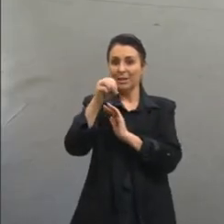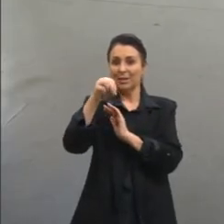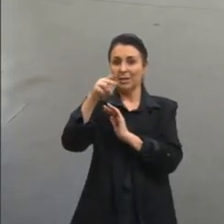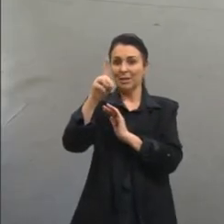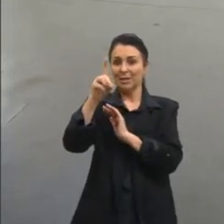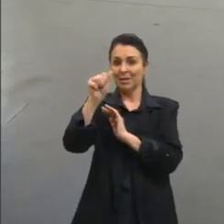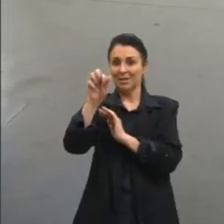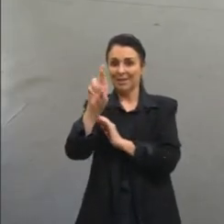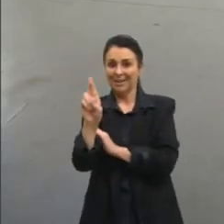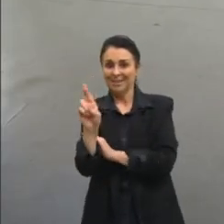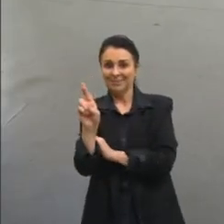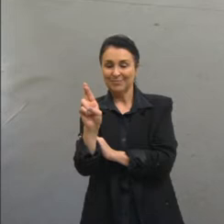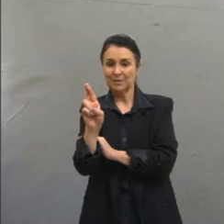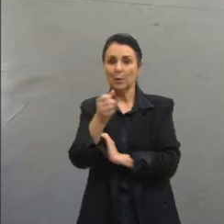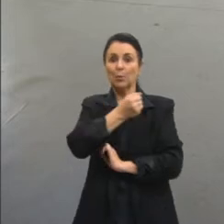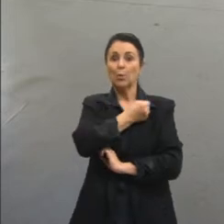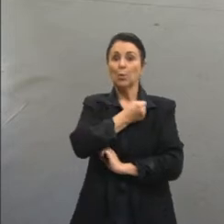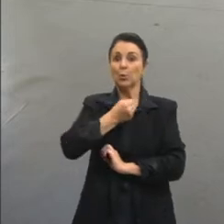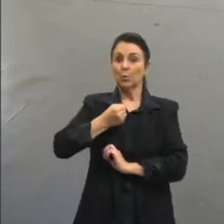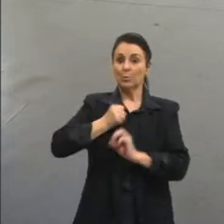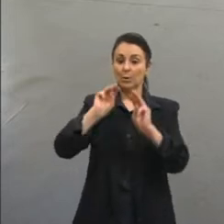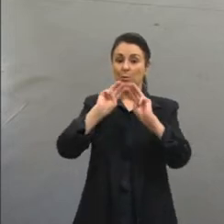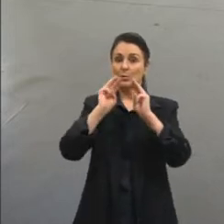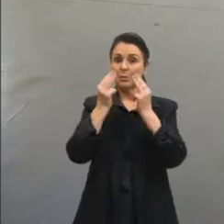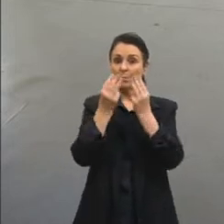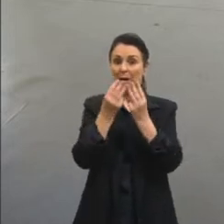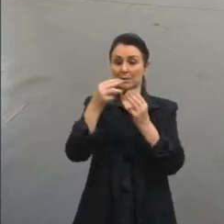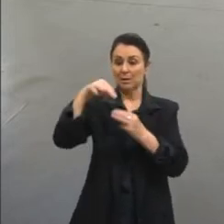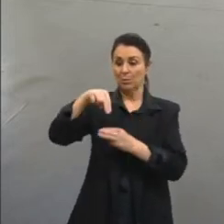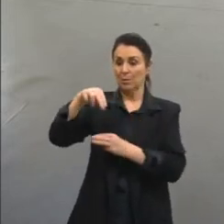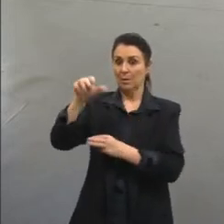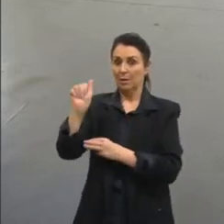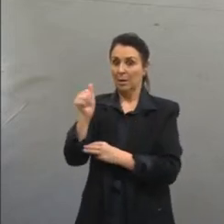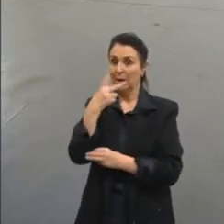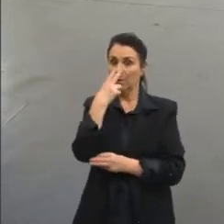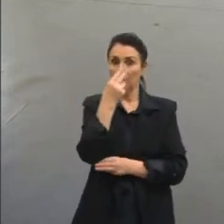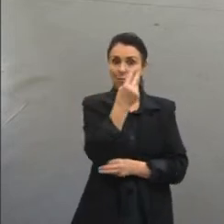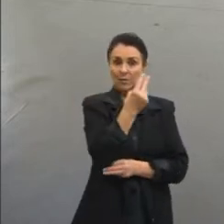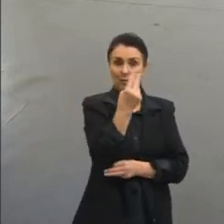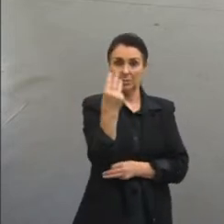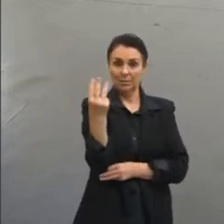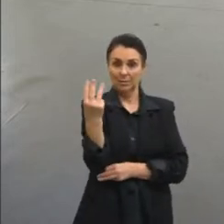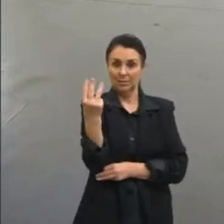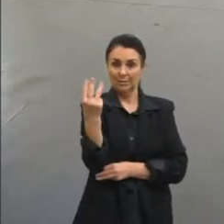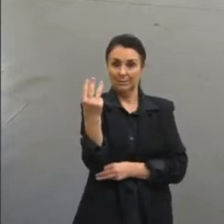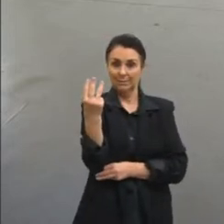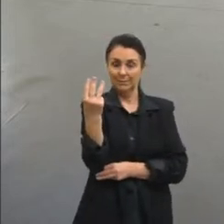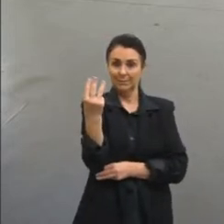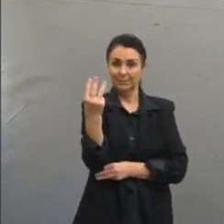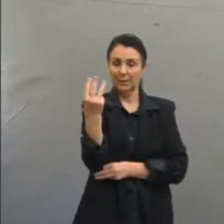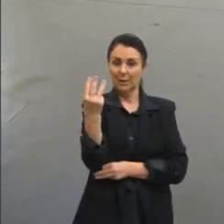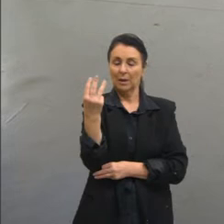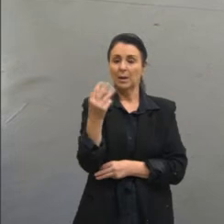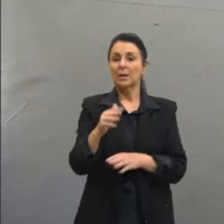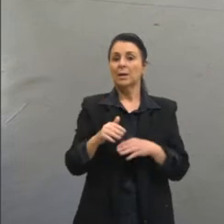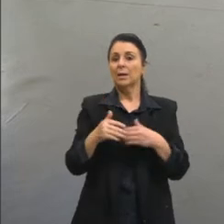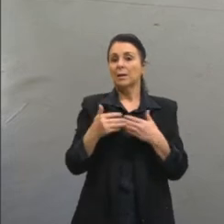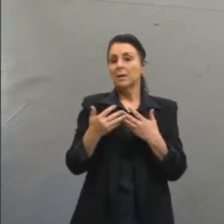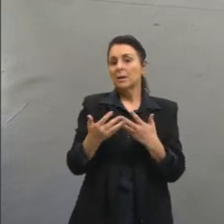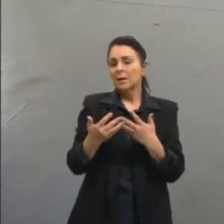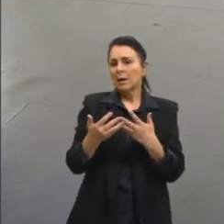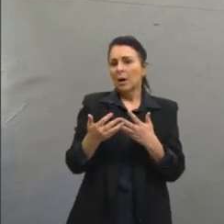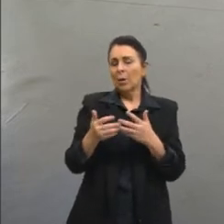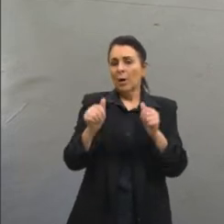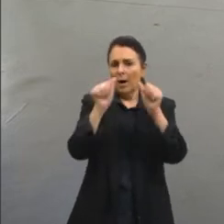do meu sódio = 23 tá dentre essa